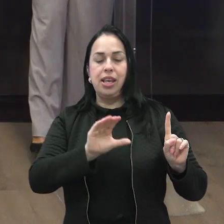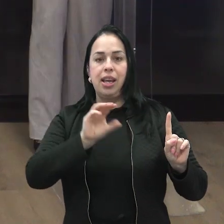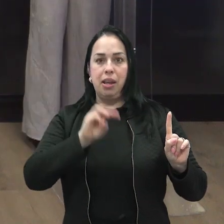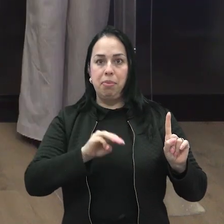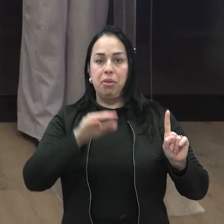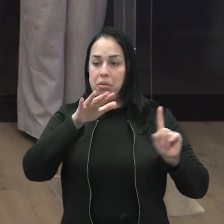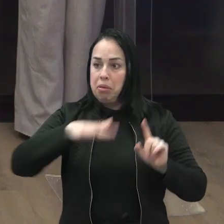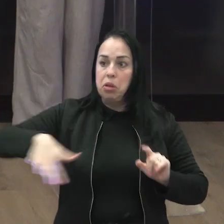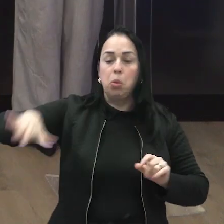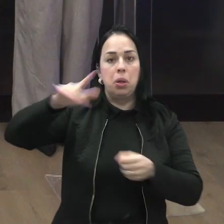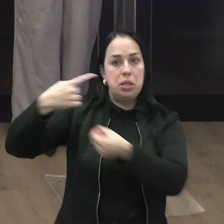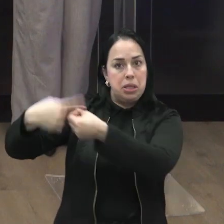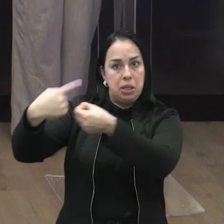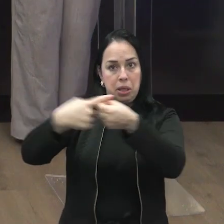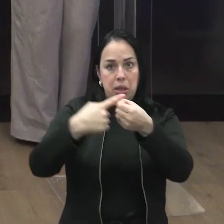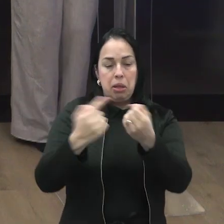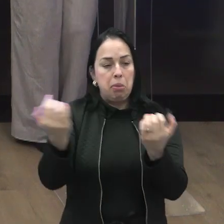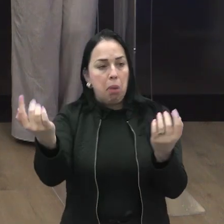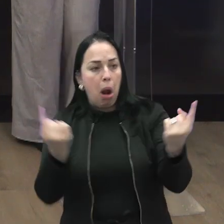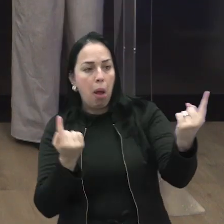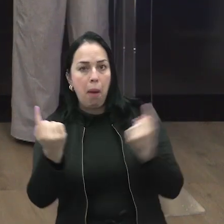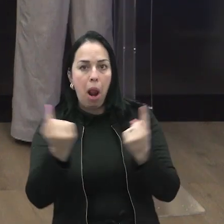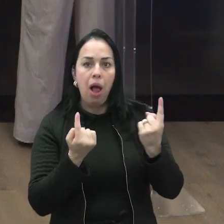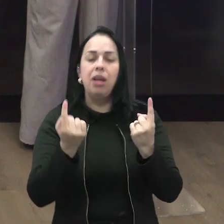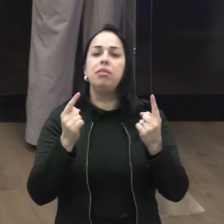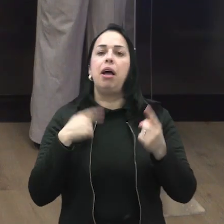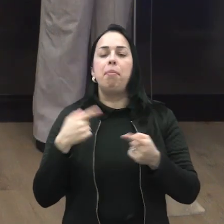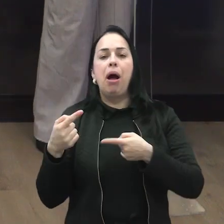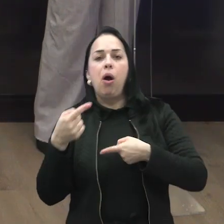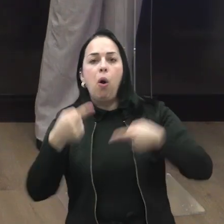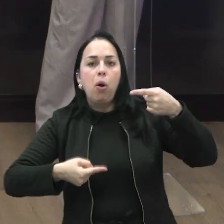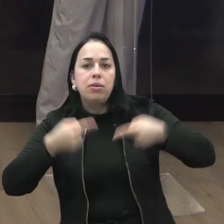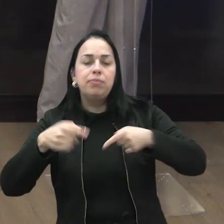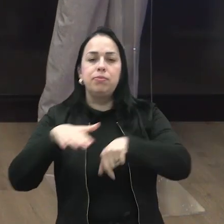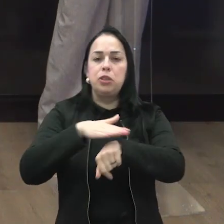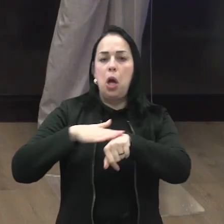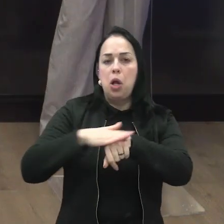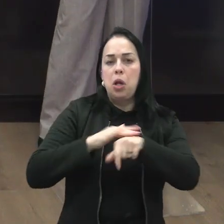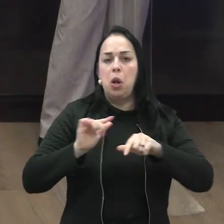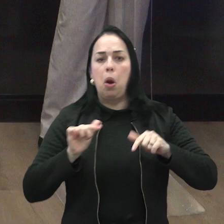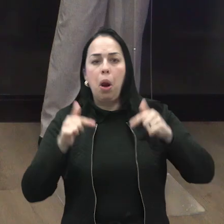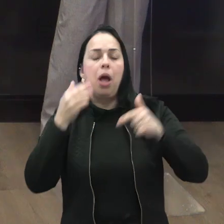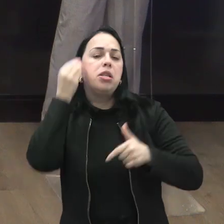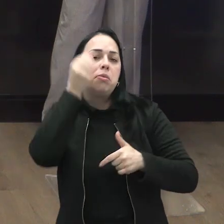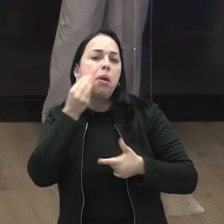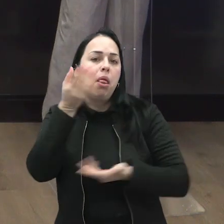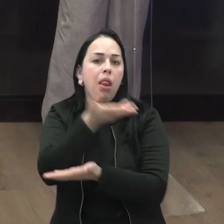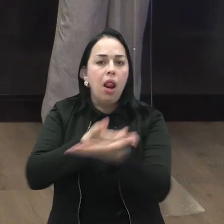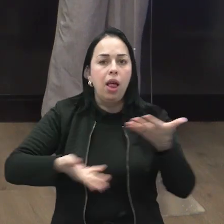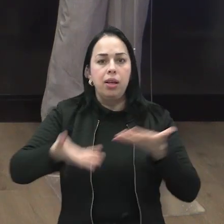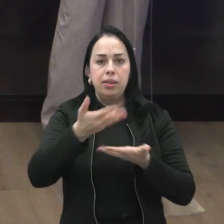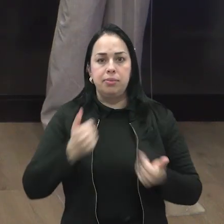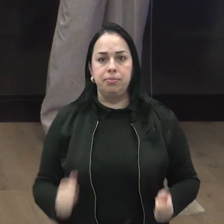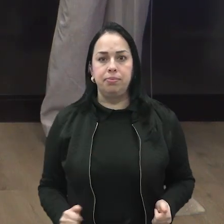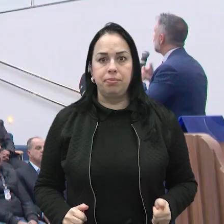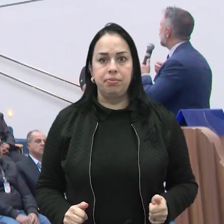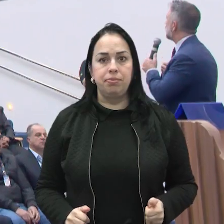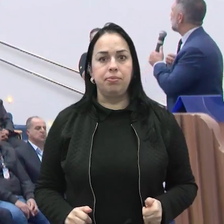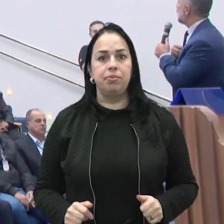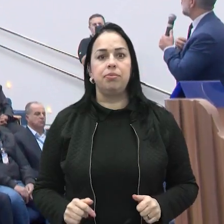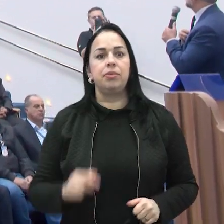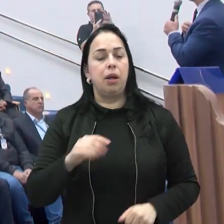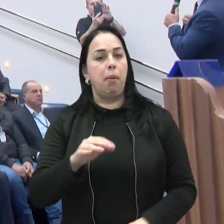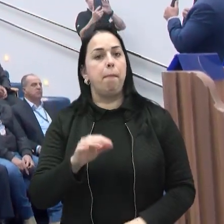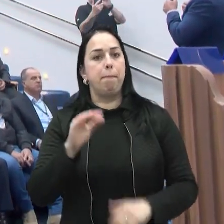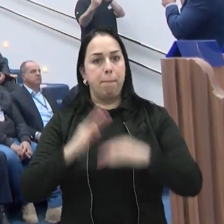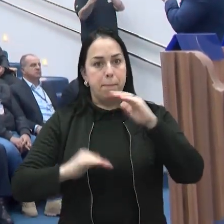aqui da região. A ideia é trocar experiências e também debater ações para fortalecer a segurança pública.